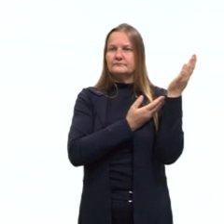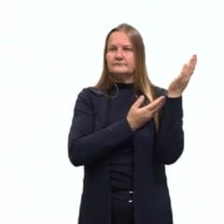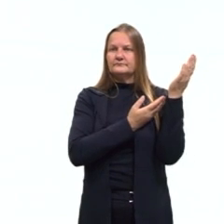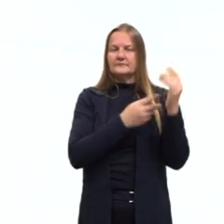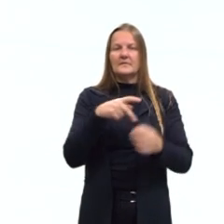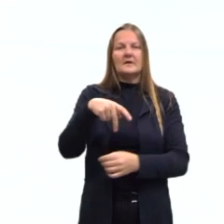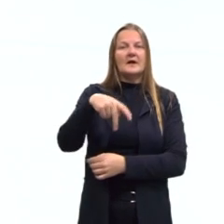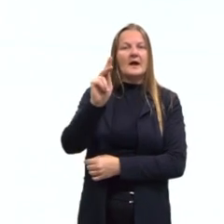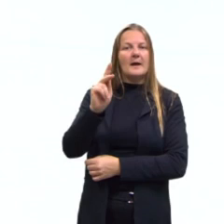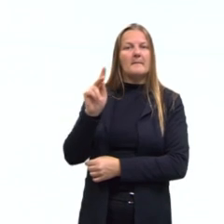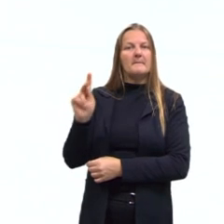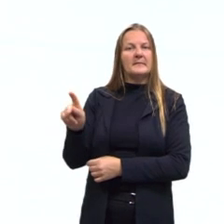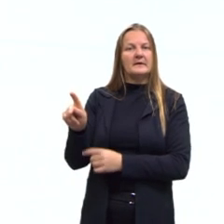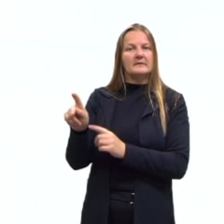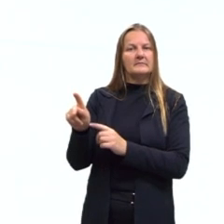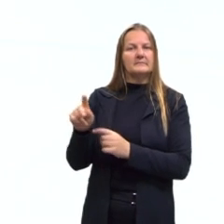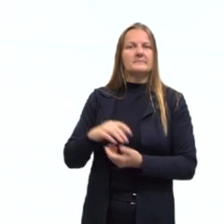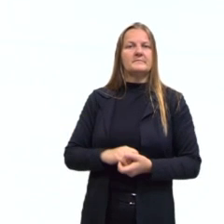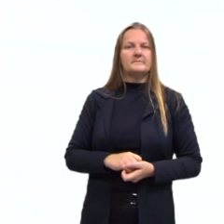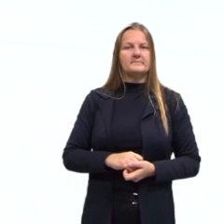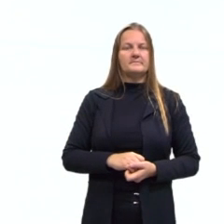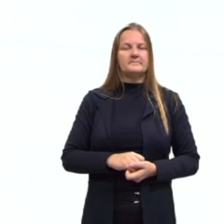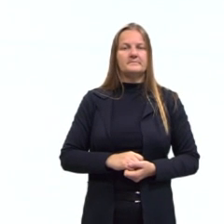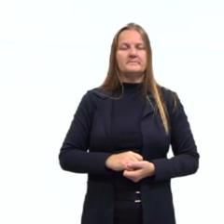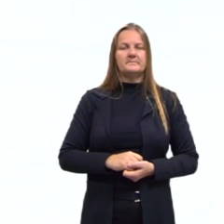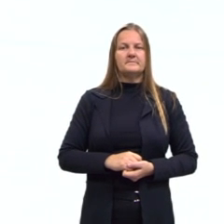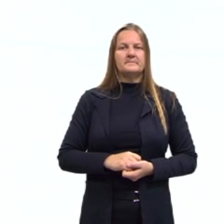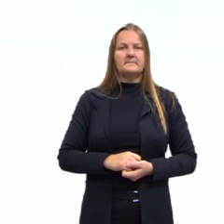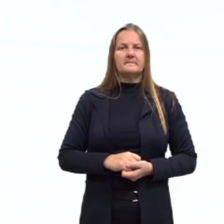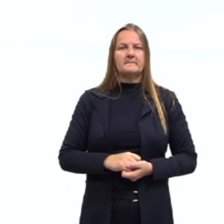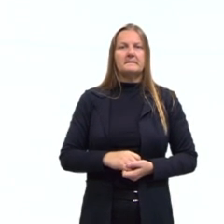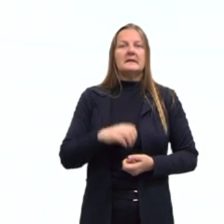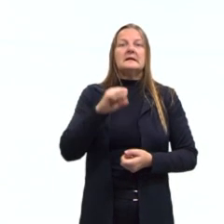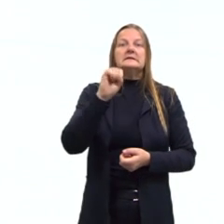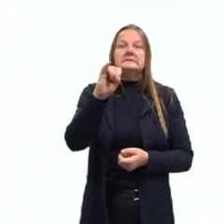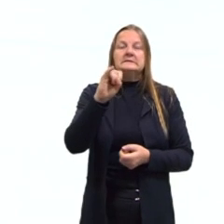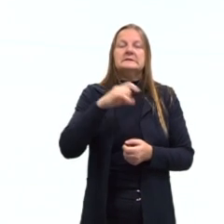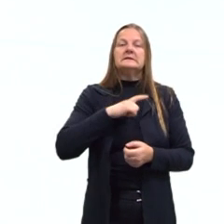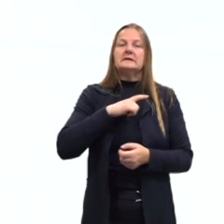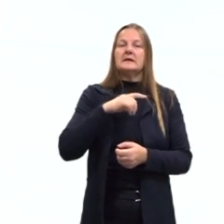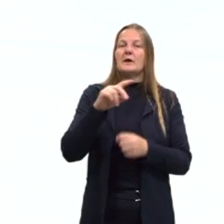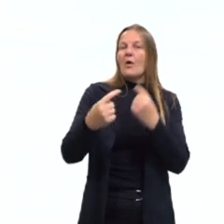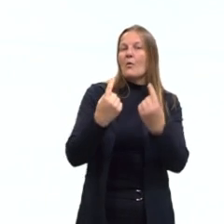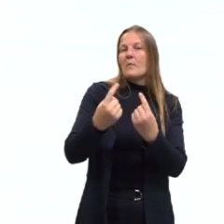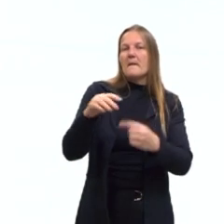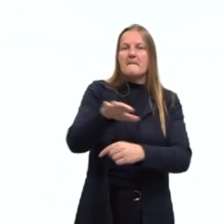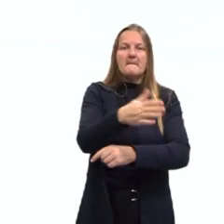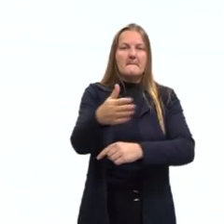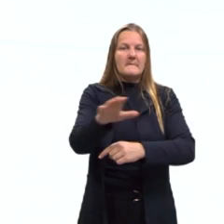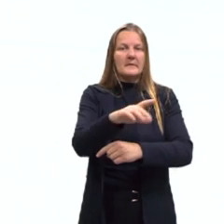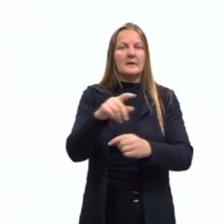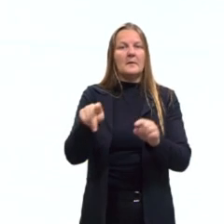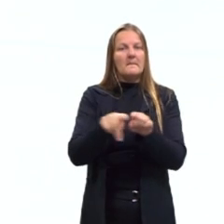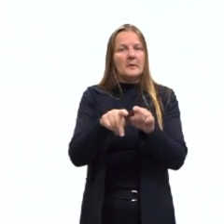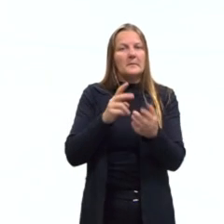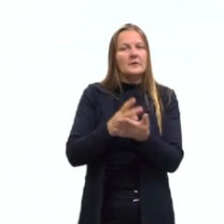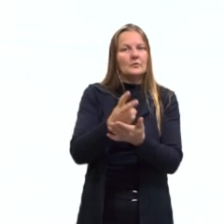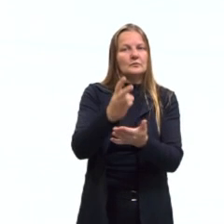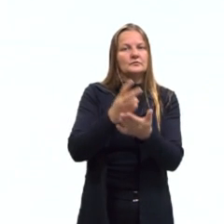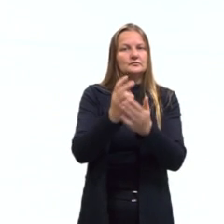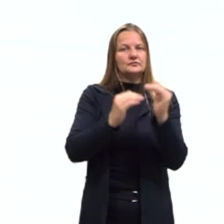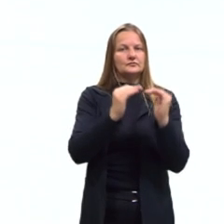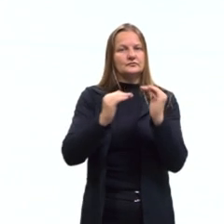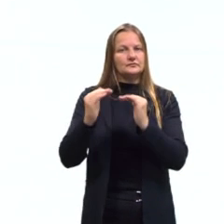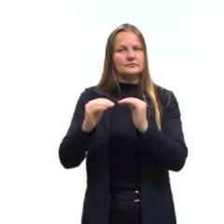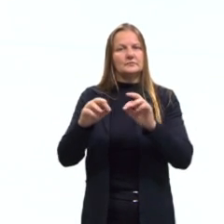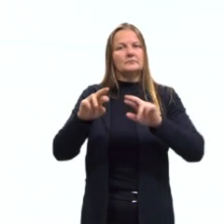constante de equilíbrio em função da concentração se está trabalhando com frações parciais e utilizar a constante de equilíbrio